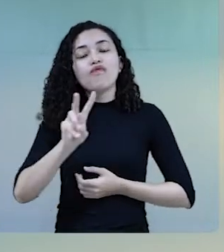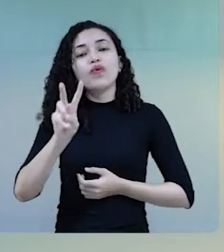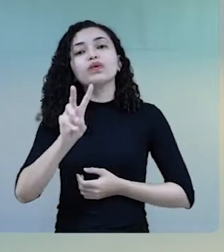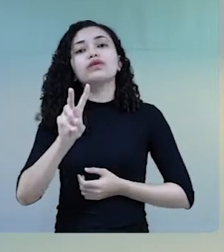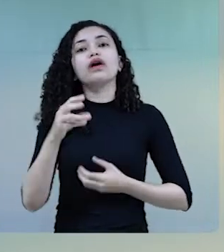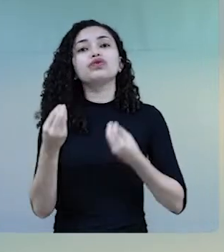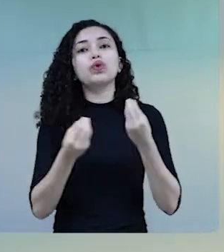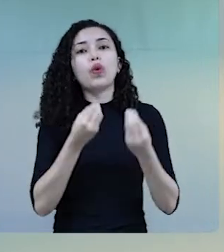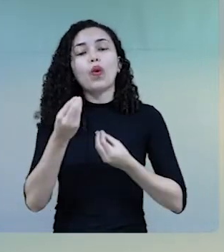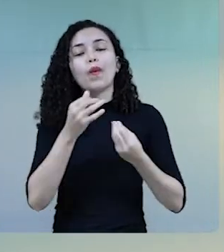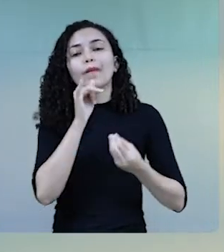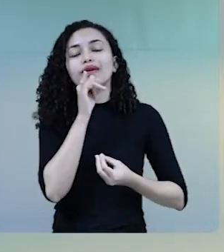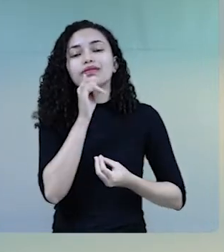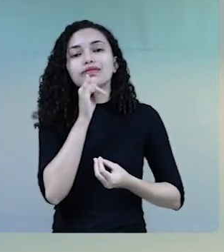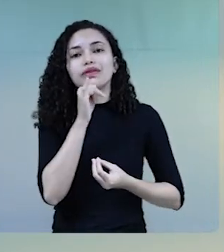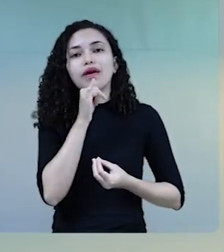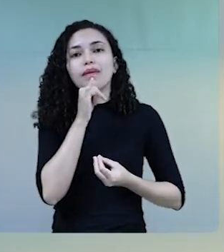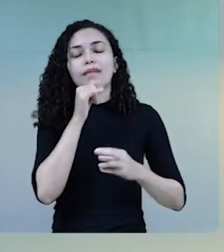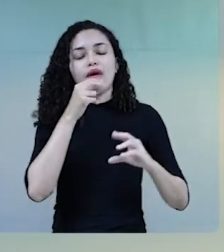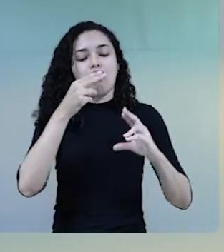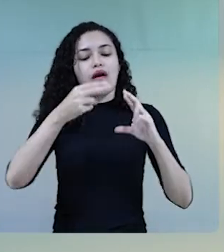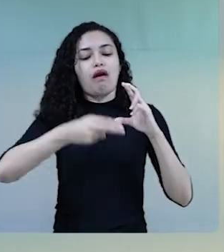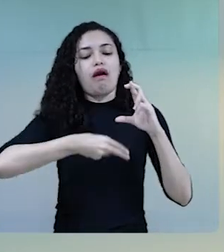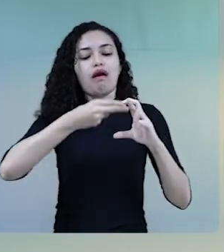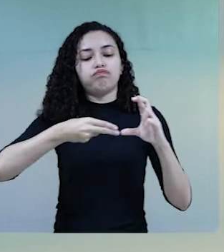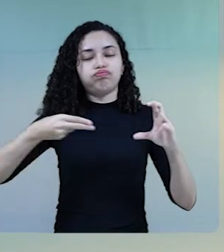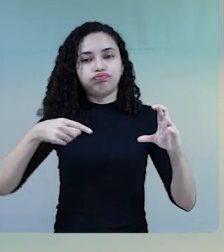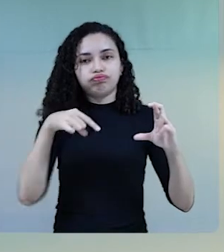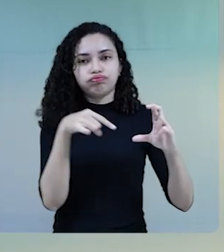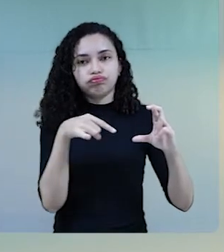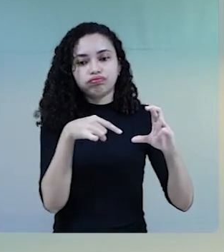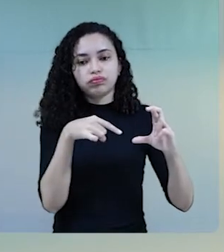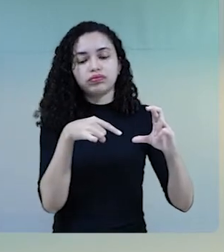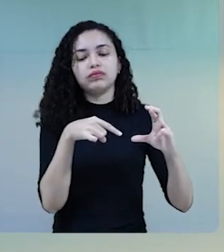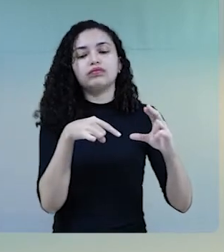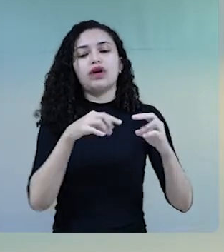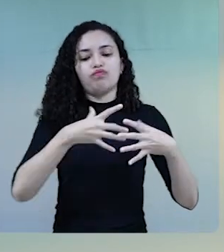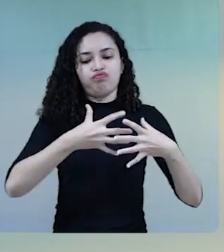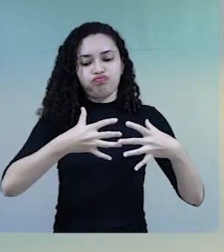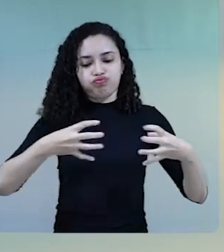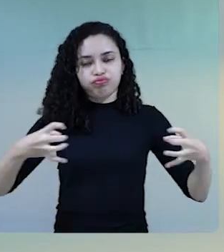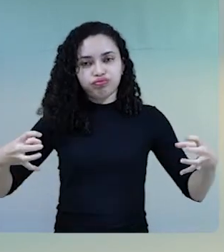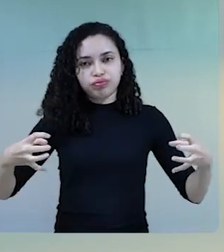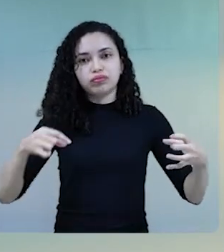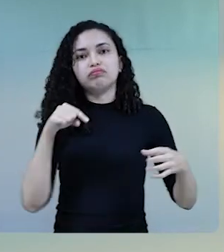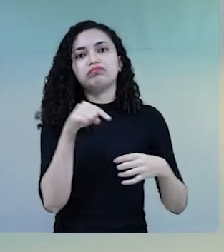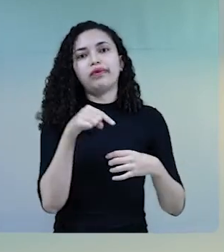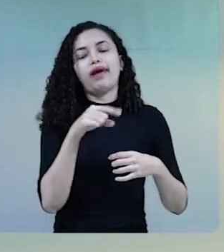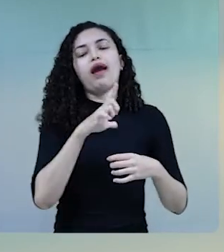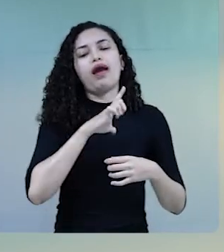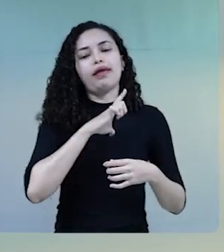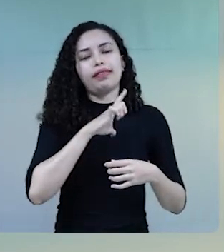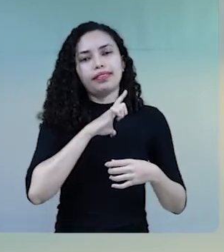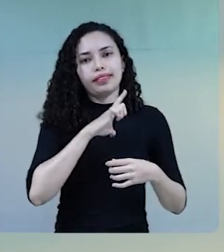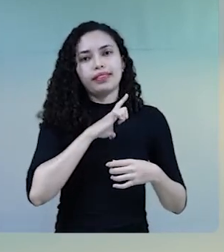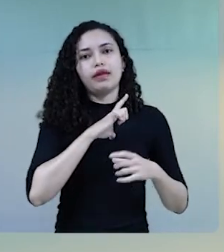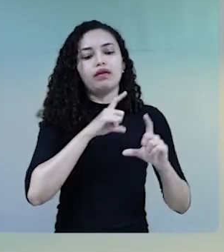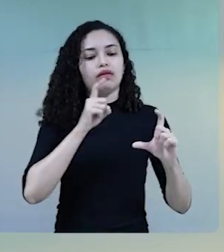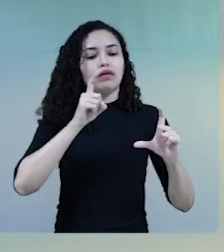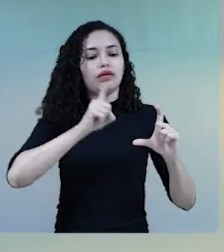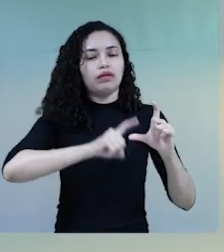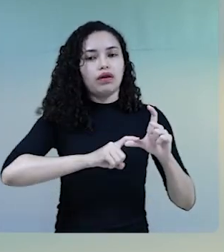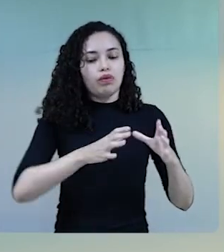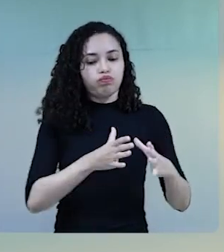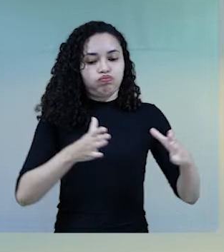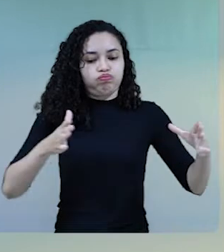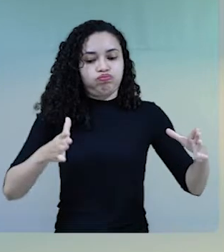Pelo produto da resistência por quem? Pela corrente. Então, esse resistor ele tem a voltagem dele, é só você multiplicar a resistência dele